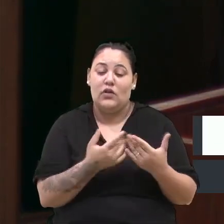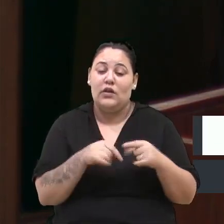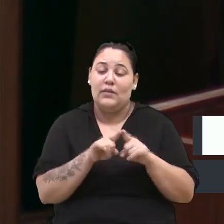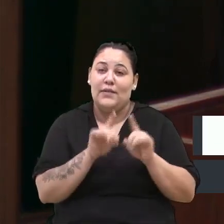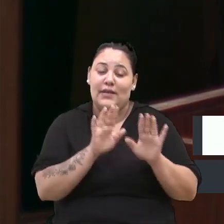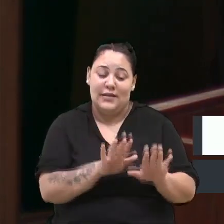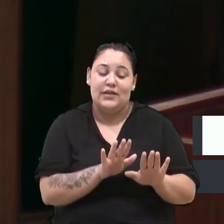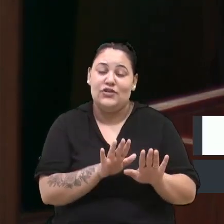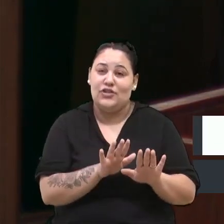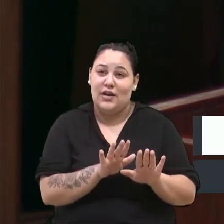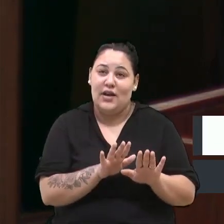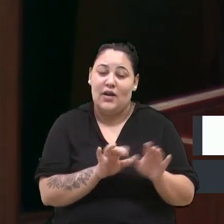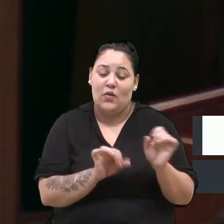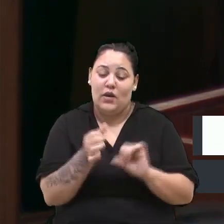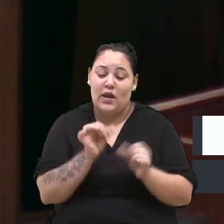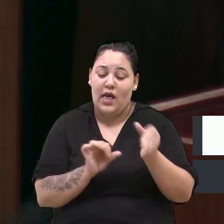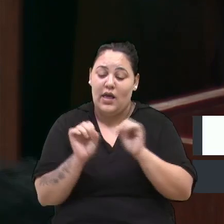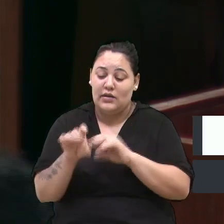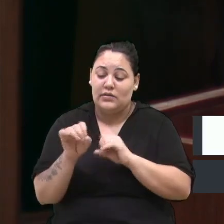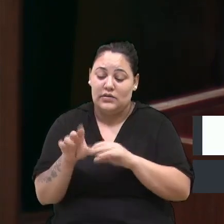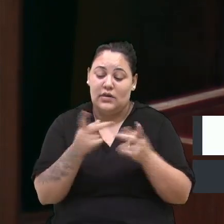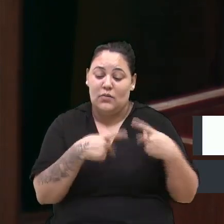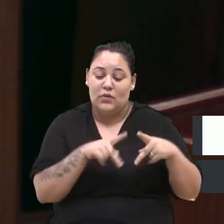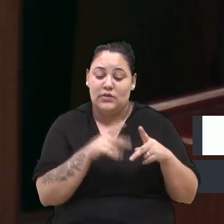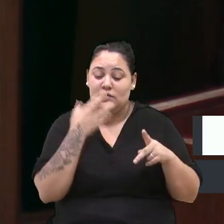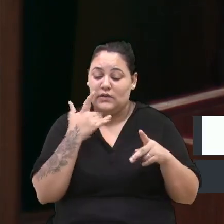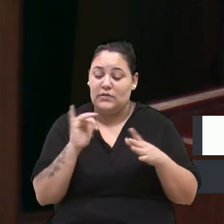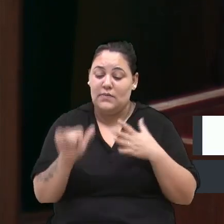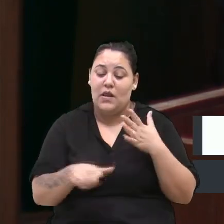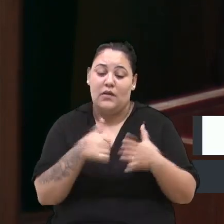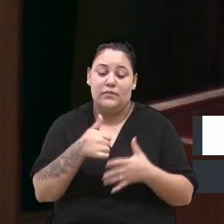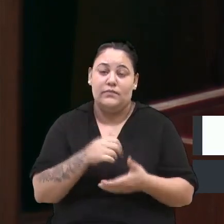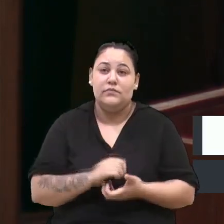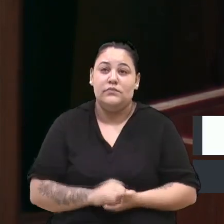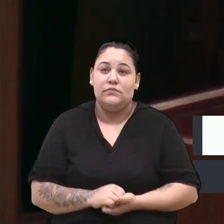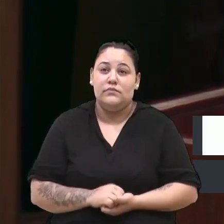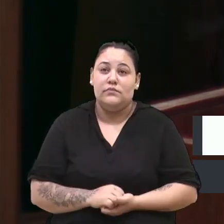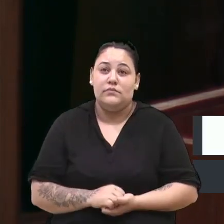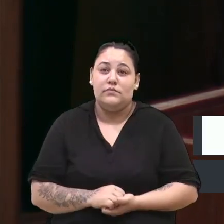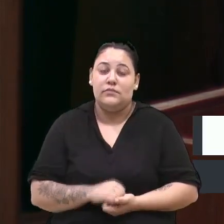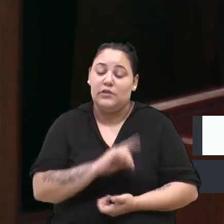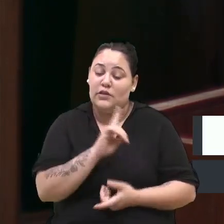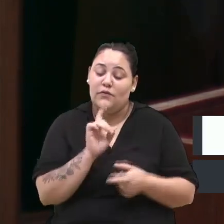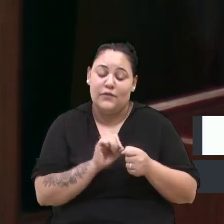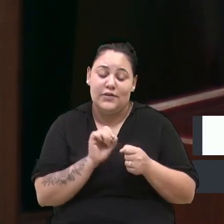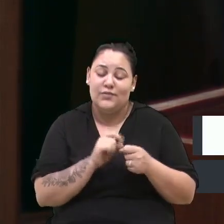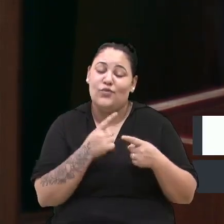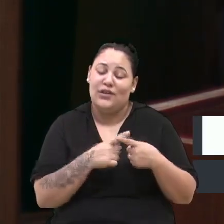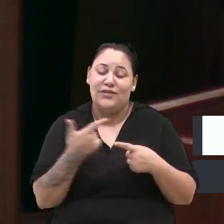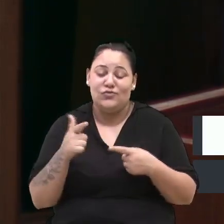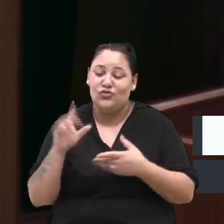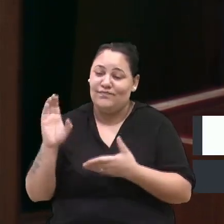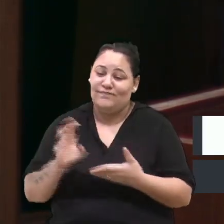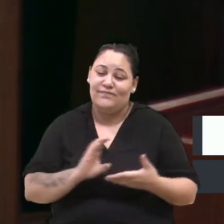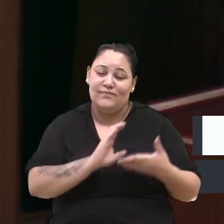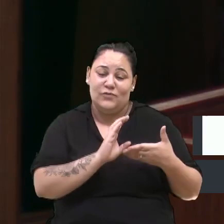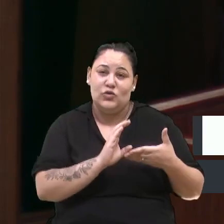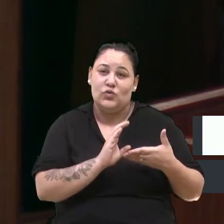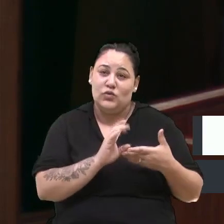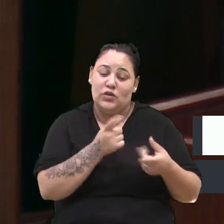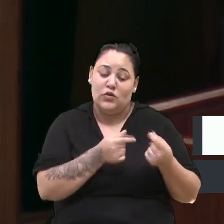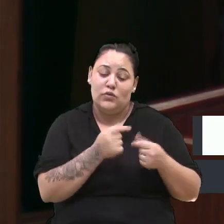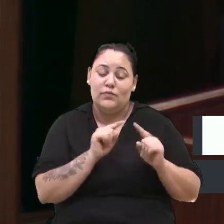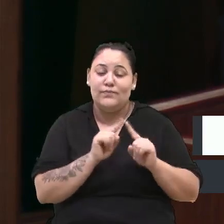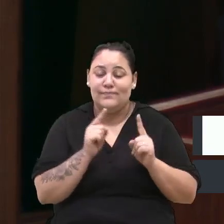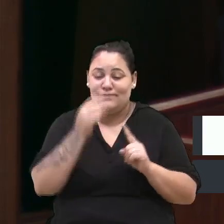qualidade de ensino da nossa população e das nossas crianças melhor. Talvez não fez por falta de recursos econômicos, a gente entende, mas